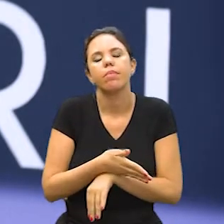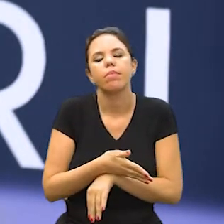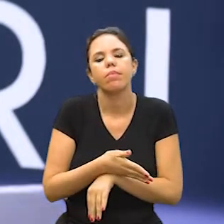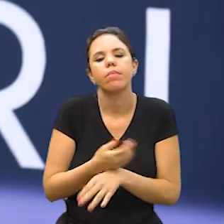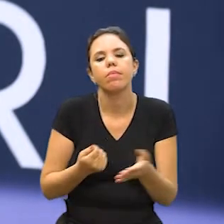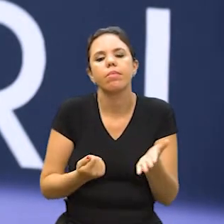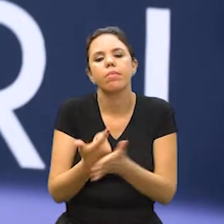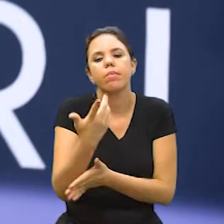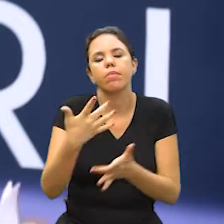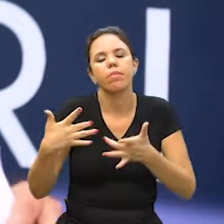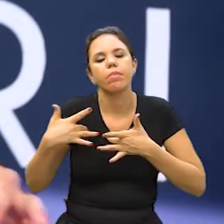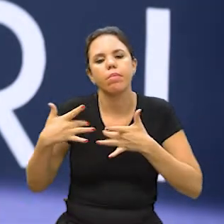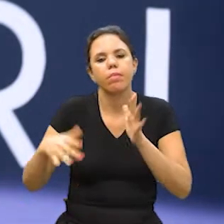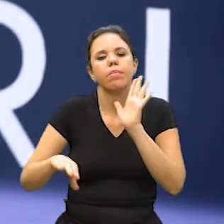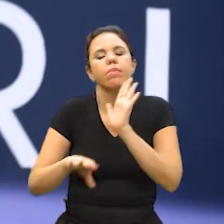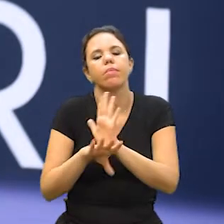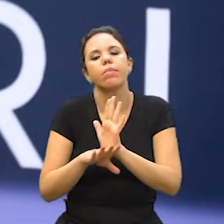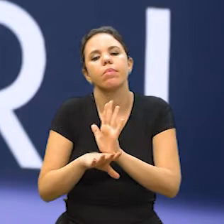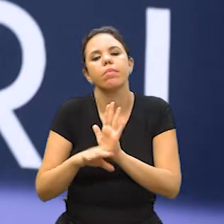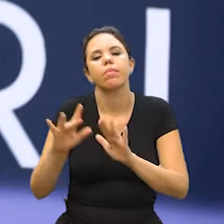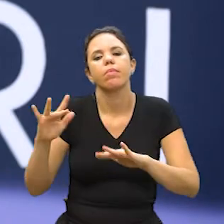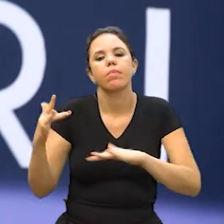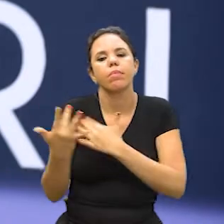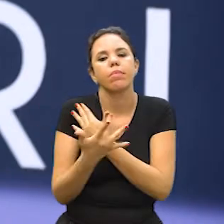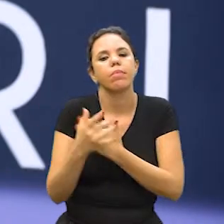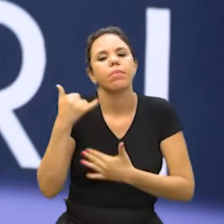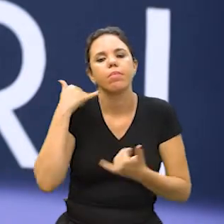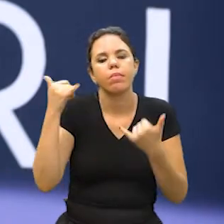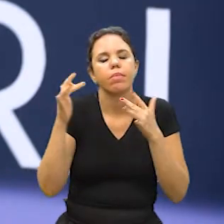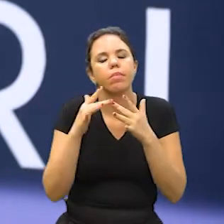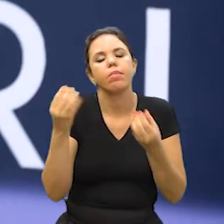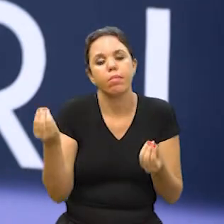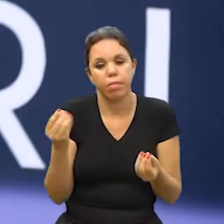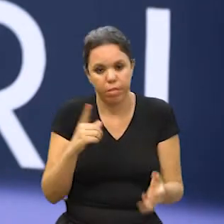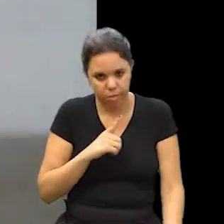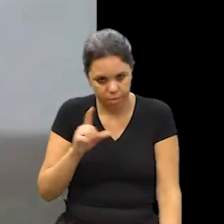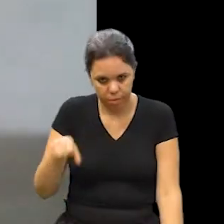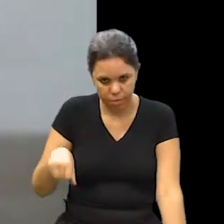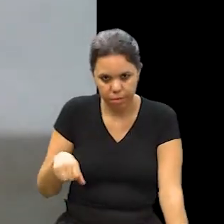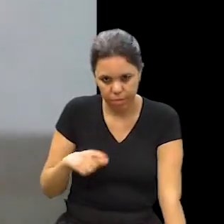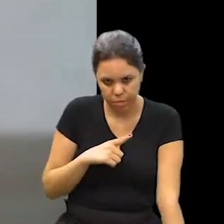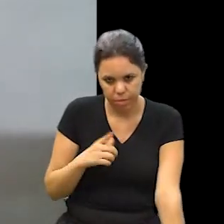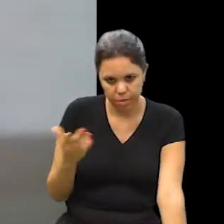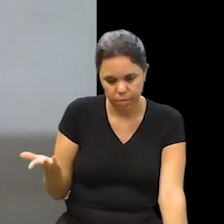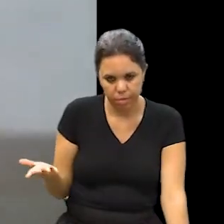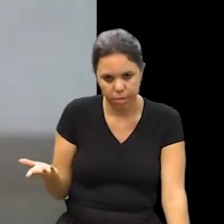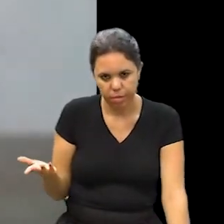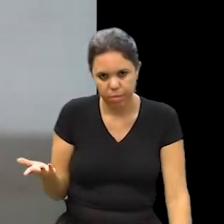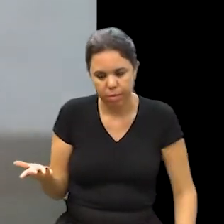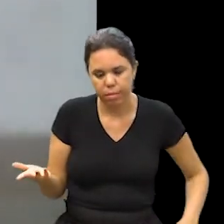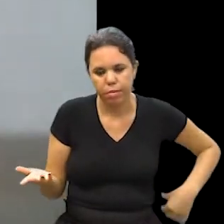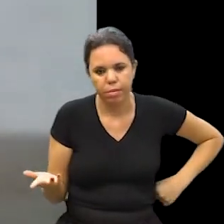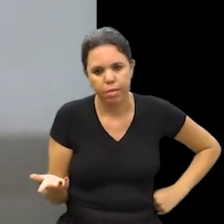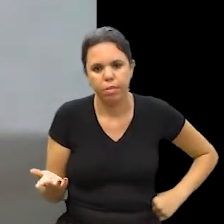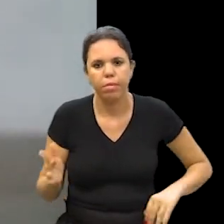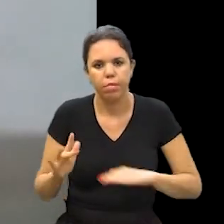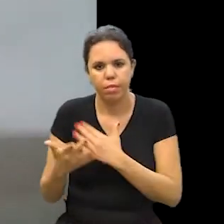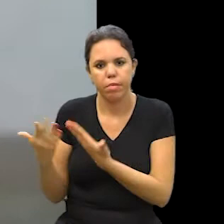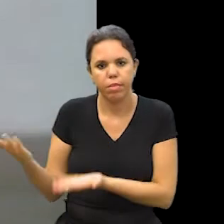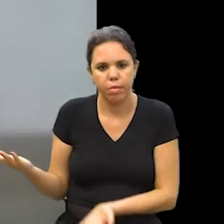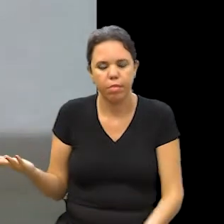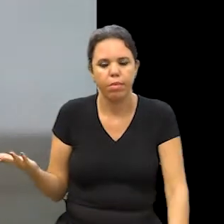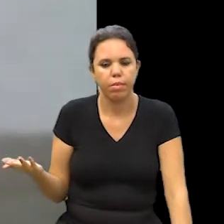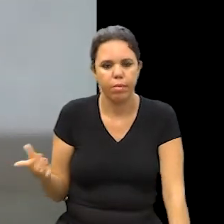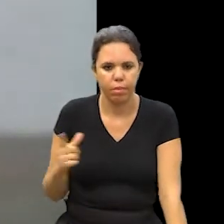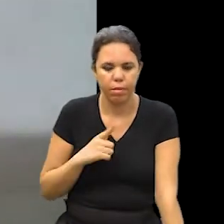rifas, para fazer doações? Tem redes sociais, telefone? Como é que funciona? Temos sim, temos a nossa rede social, né, que